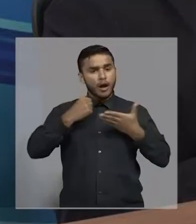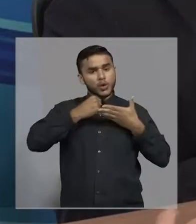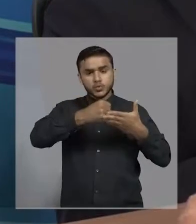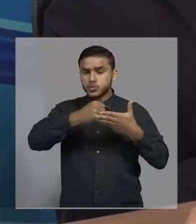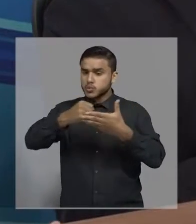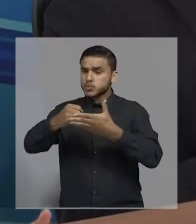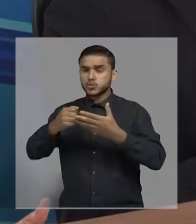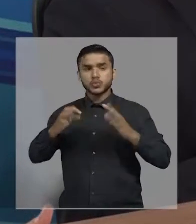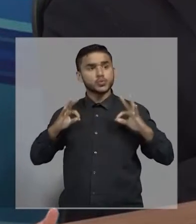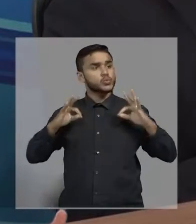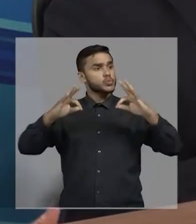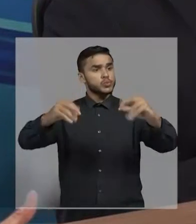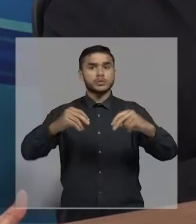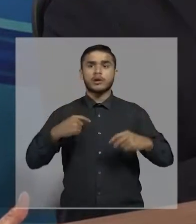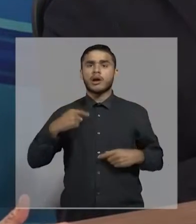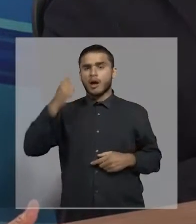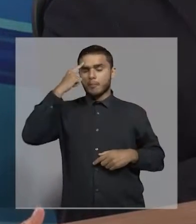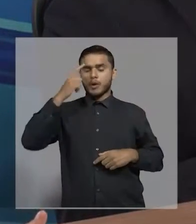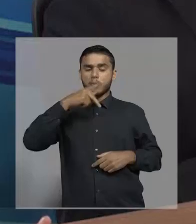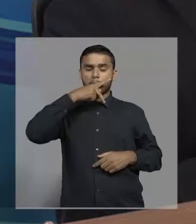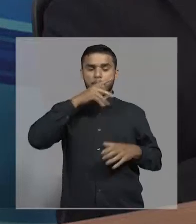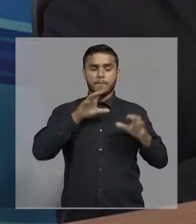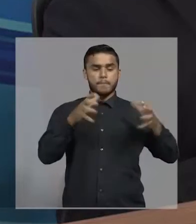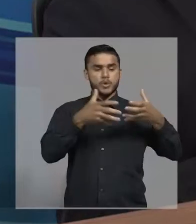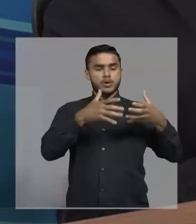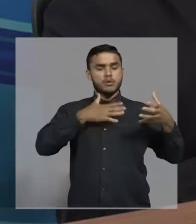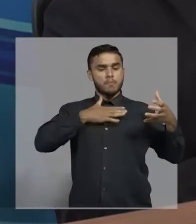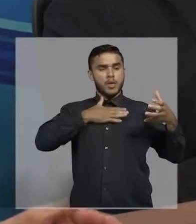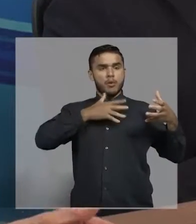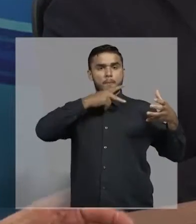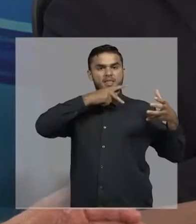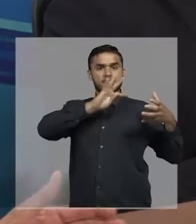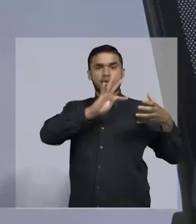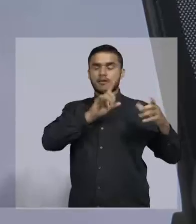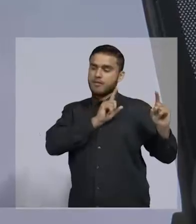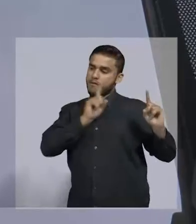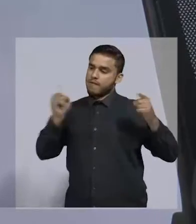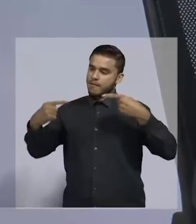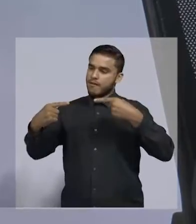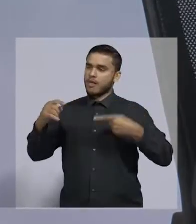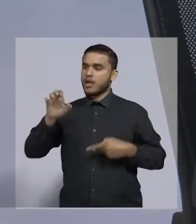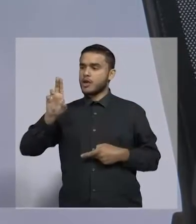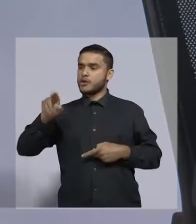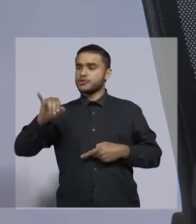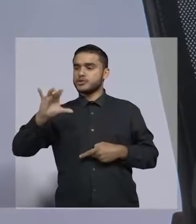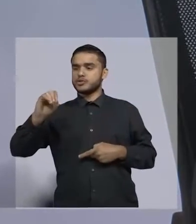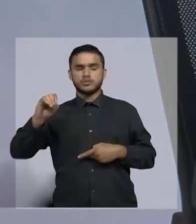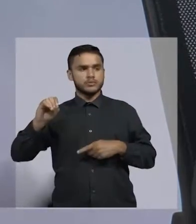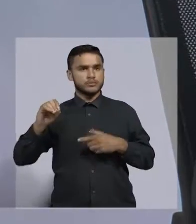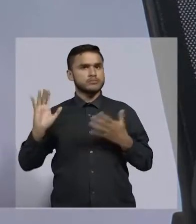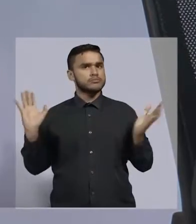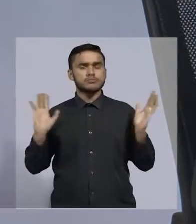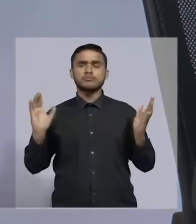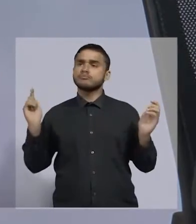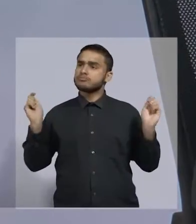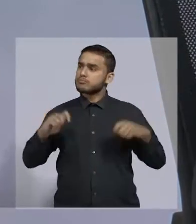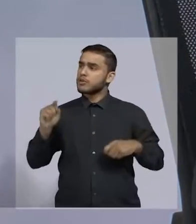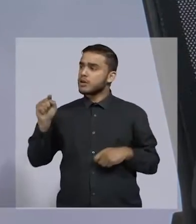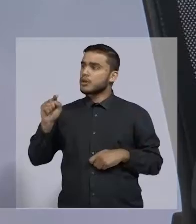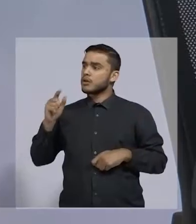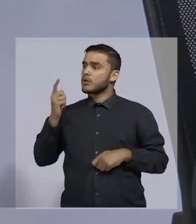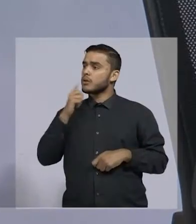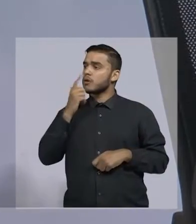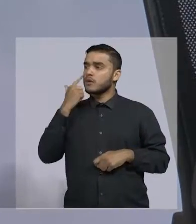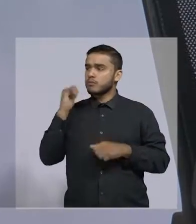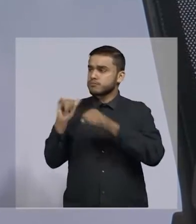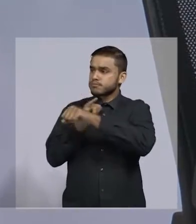Porque essa aliança dele com o Eunice prova isso. Como o Eunice tem força para conseguir